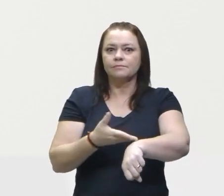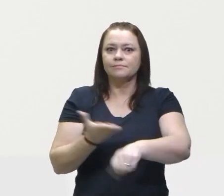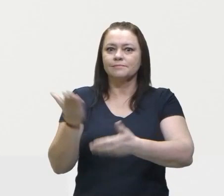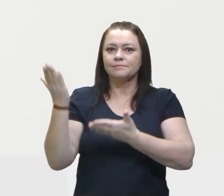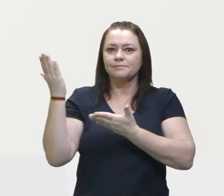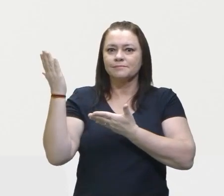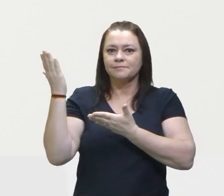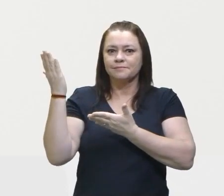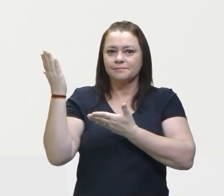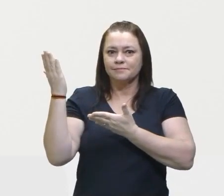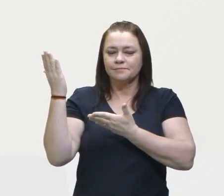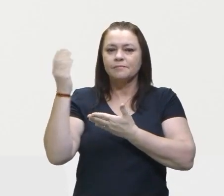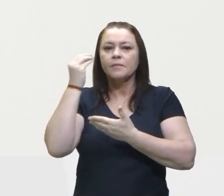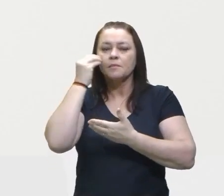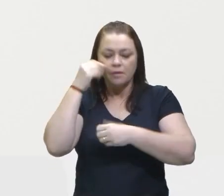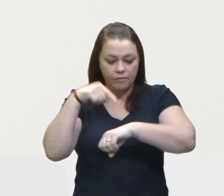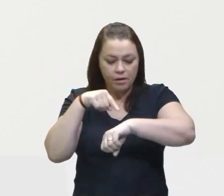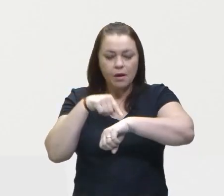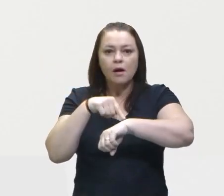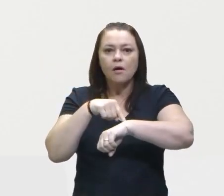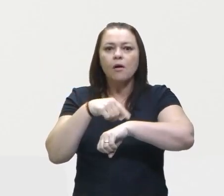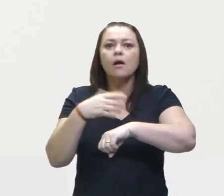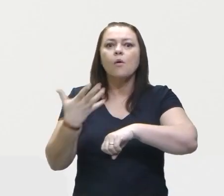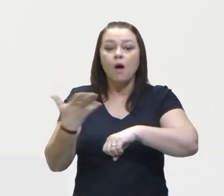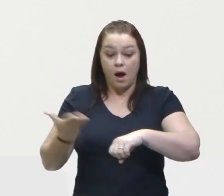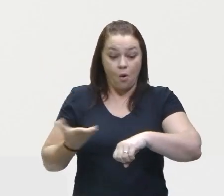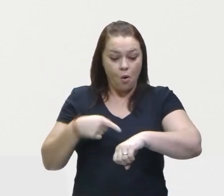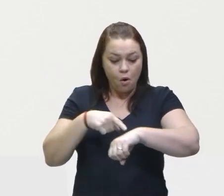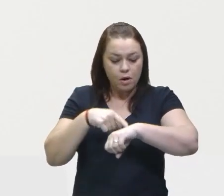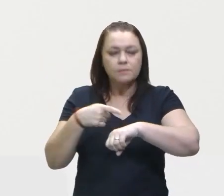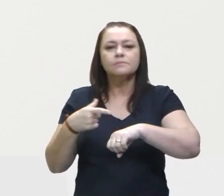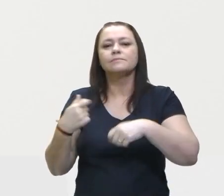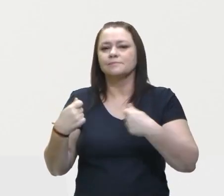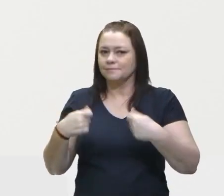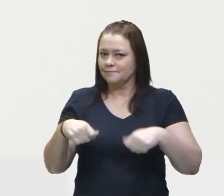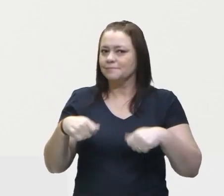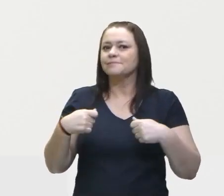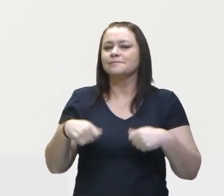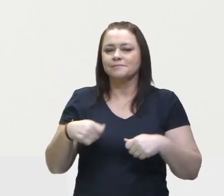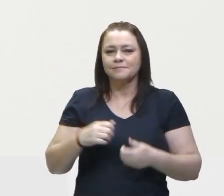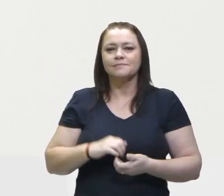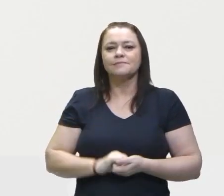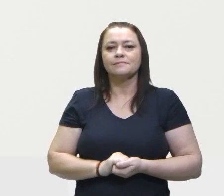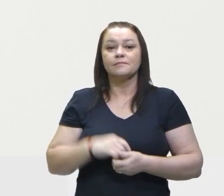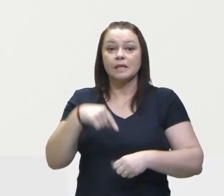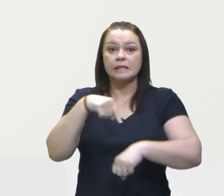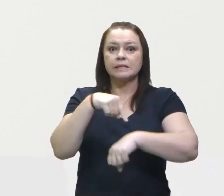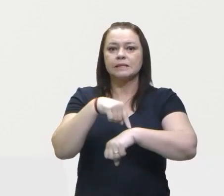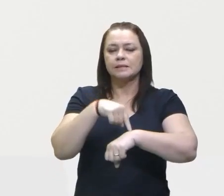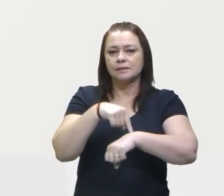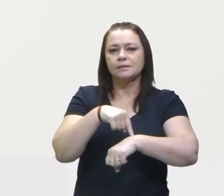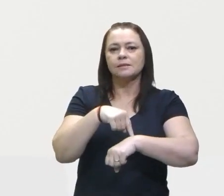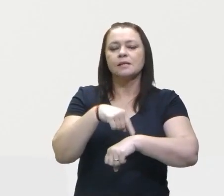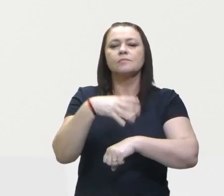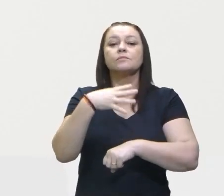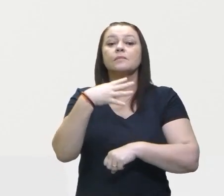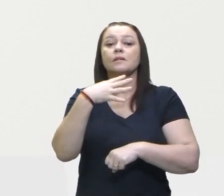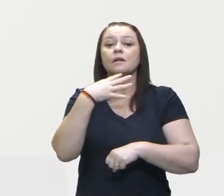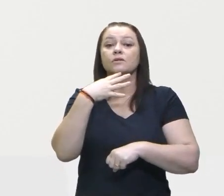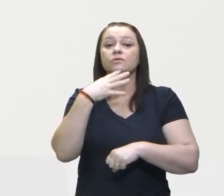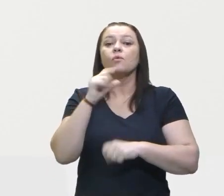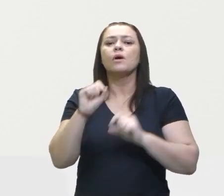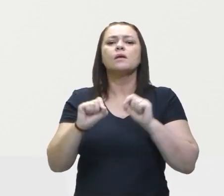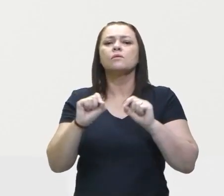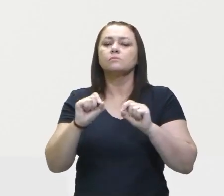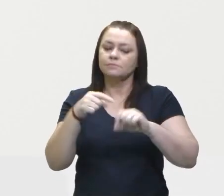do horário, que horas são, né? Esse tempo, né, a gente conhece lá no